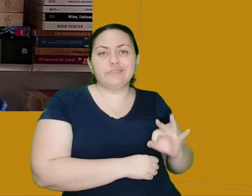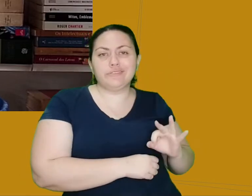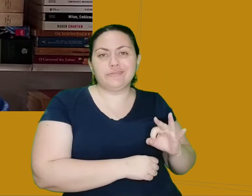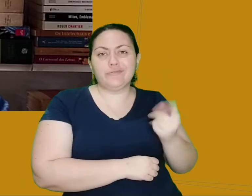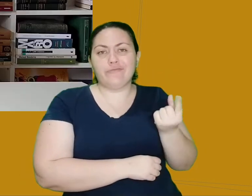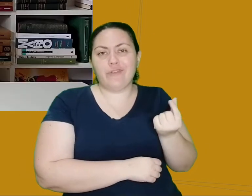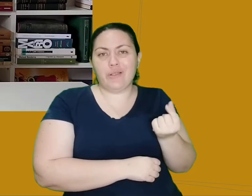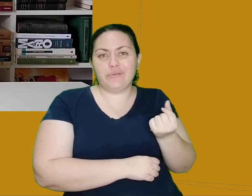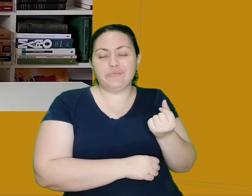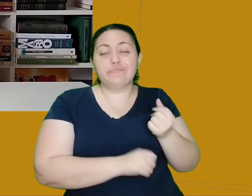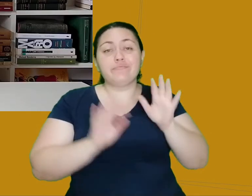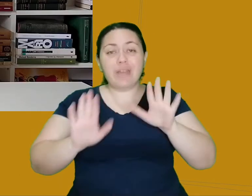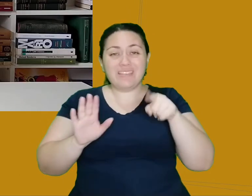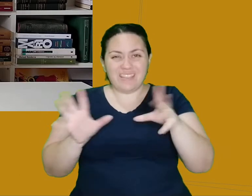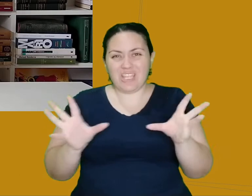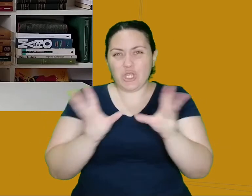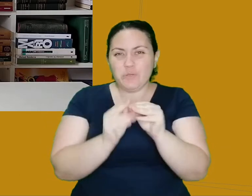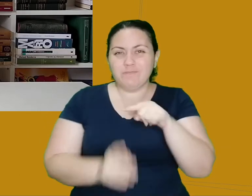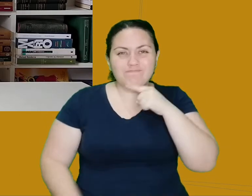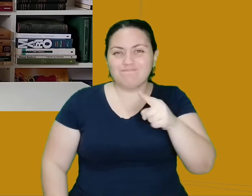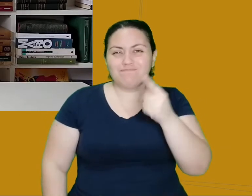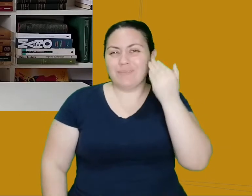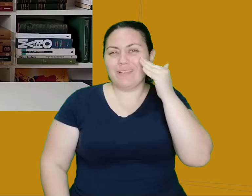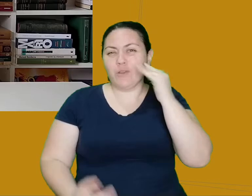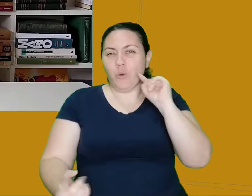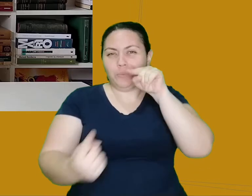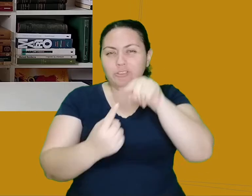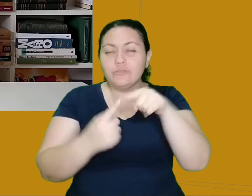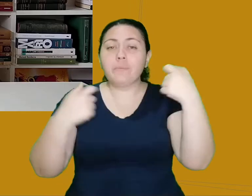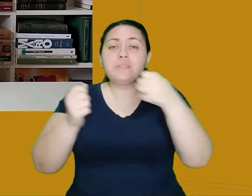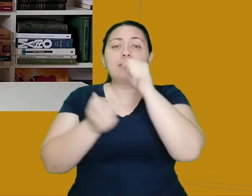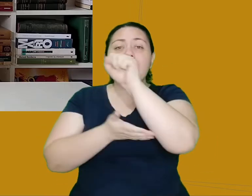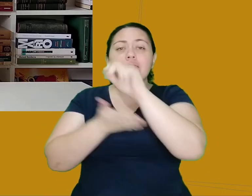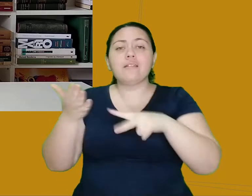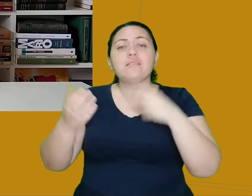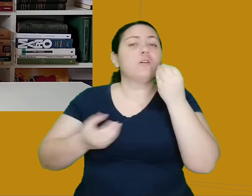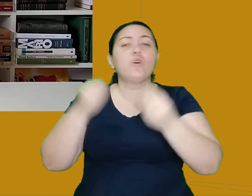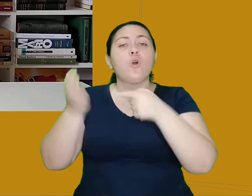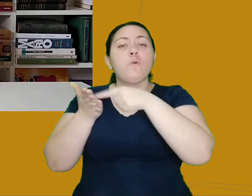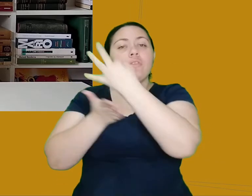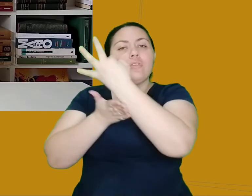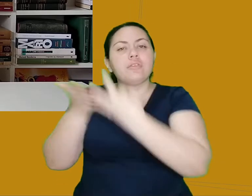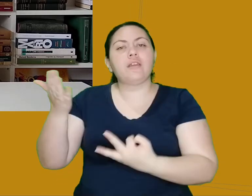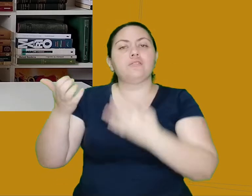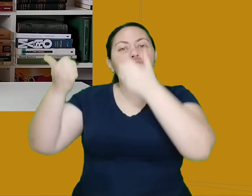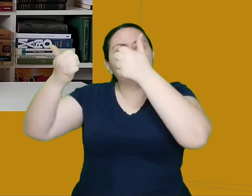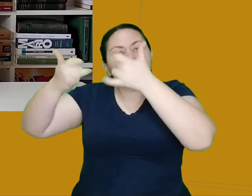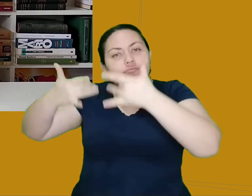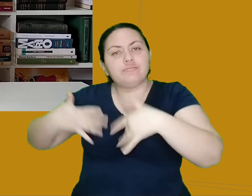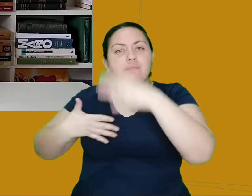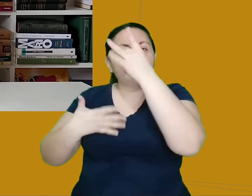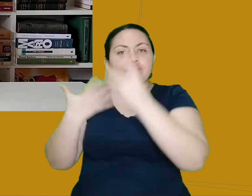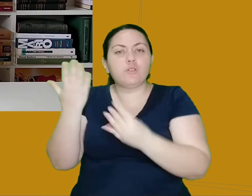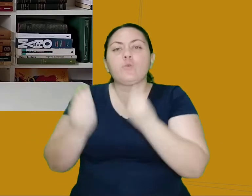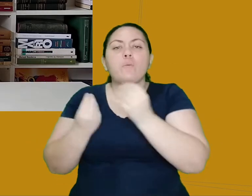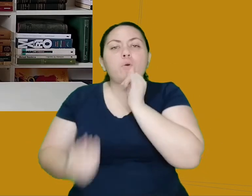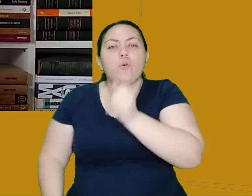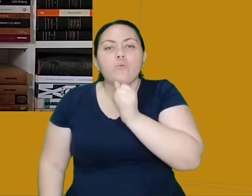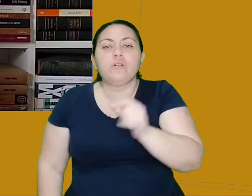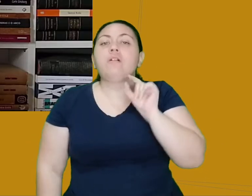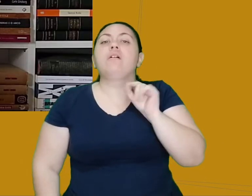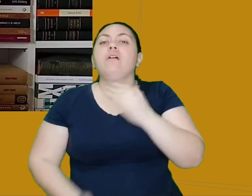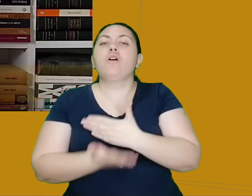valor inicial. Já que esse resumo não dá conta do nosso objetivo, precisamos analisar como esse enredo é desenvolvido, como essa história é